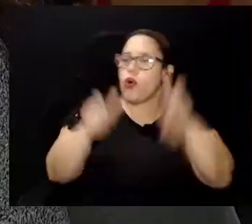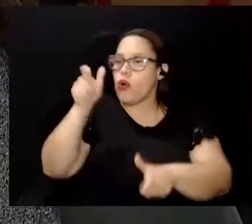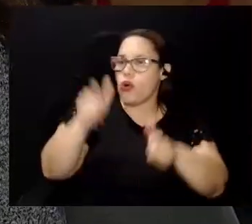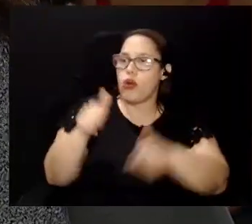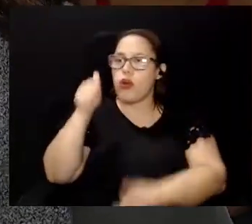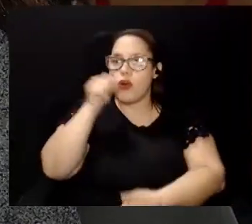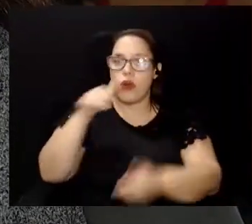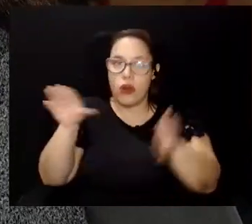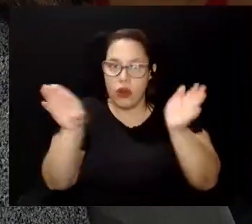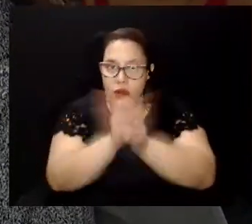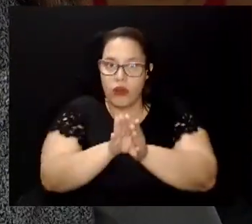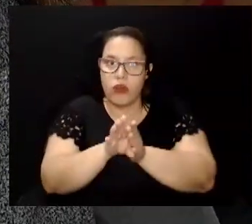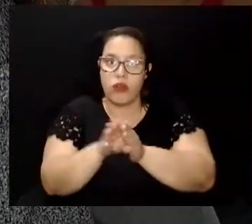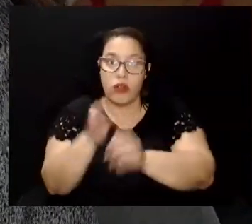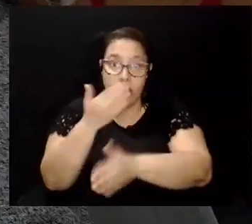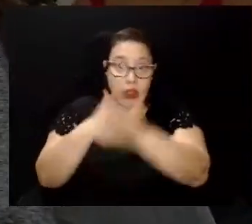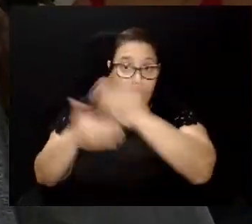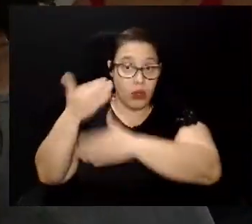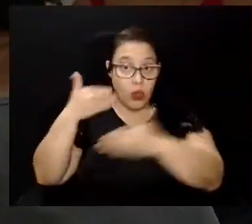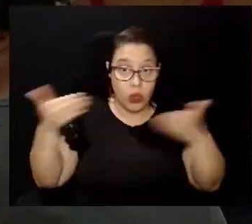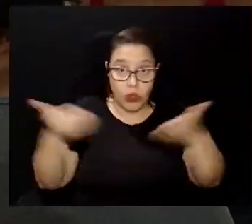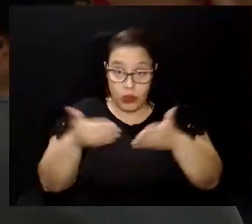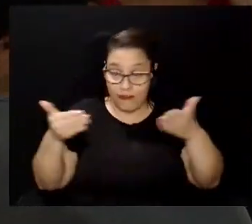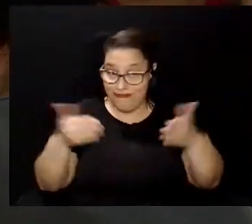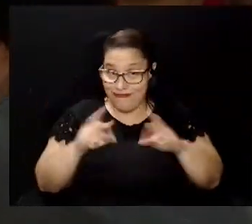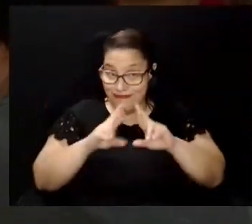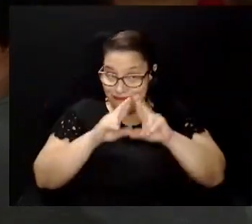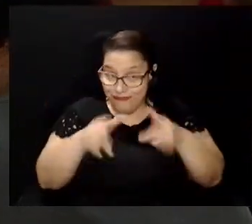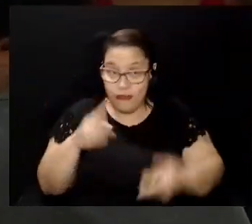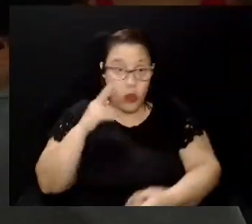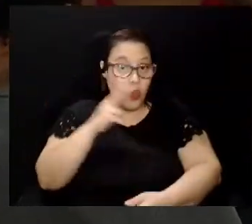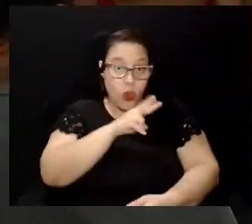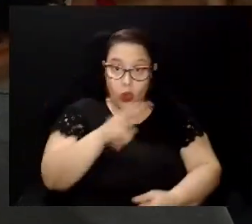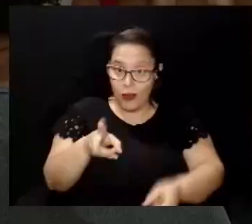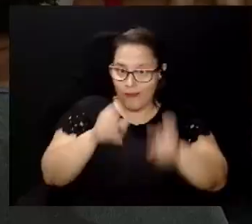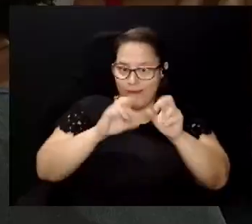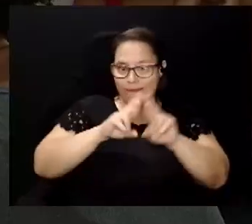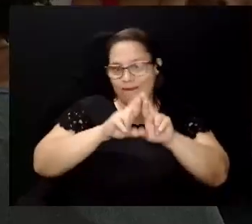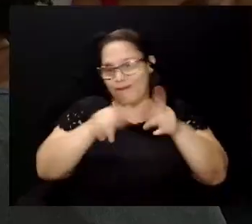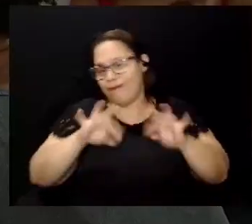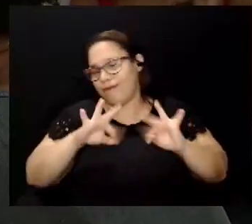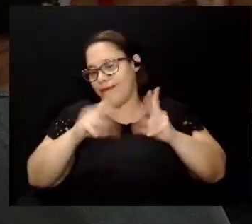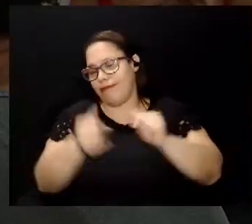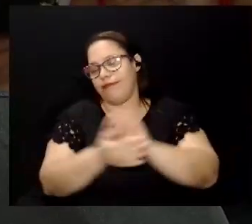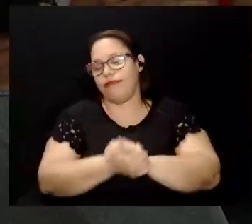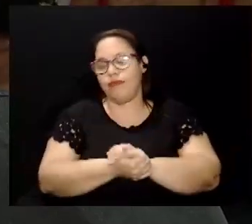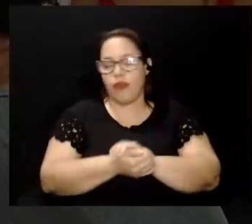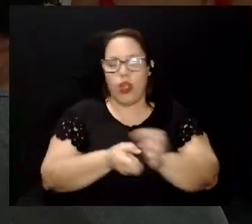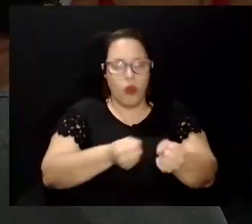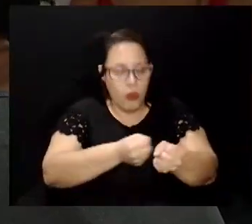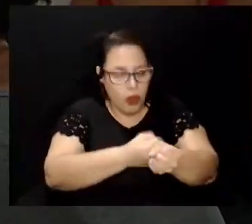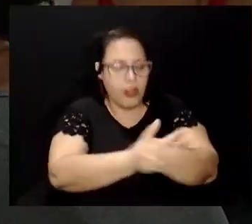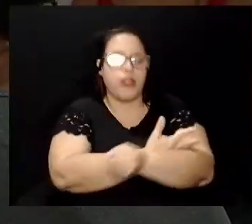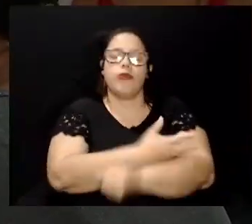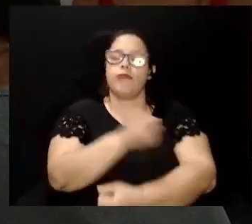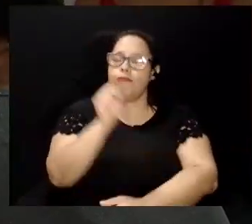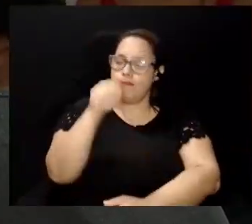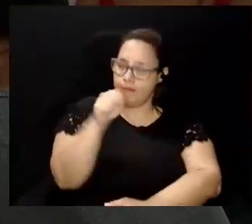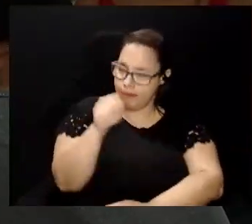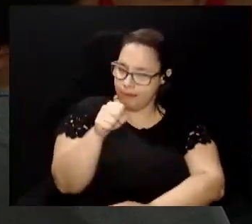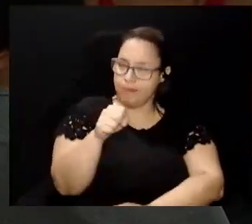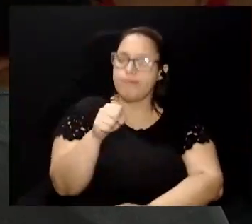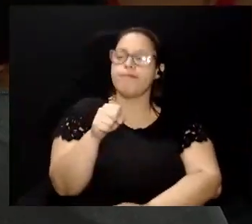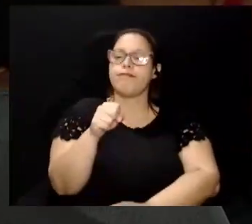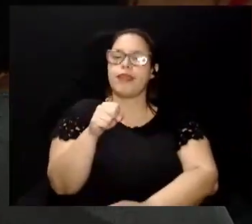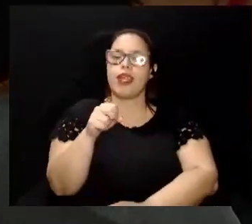quando algumas meninas entraram, como elas eram e como elas são hoje. Então, a gente consegue ver a diferença em tudo, até na parte